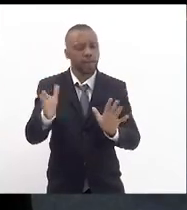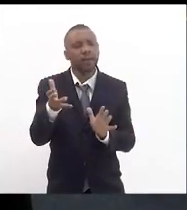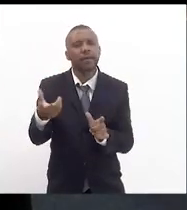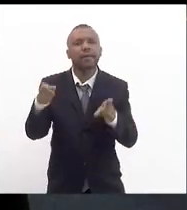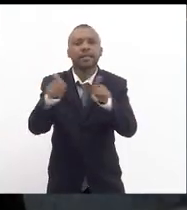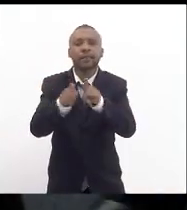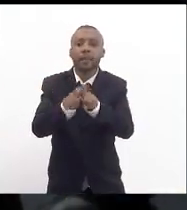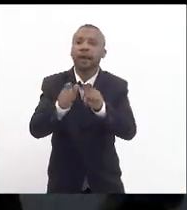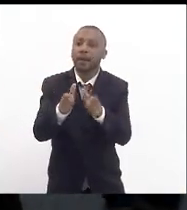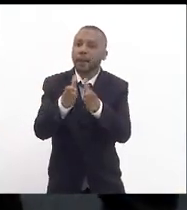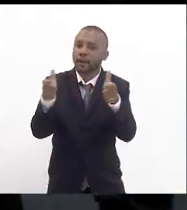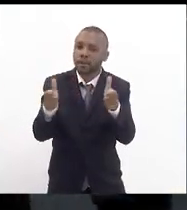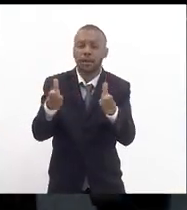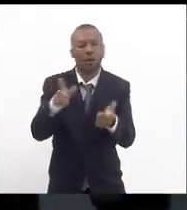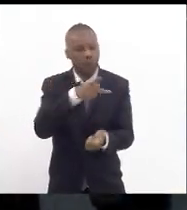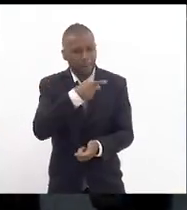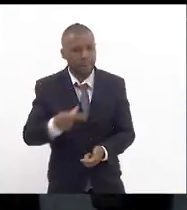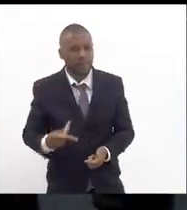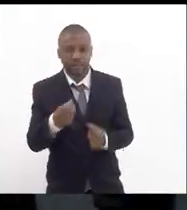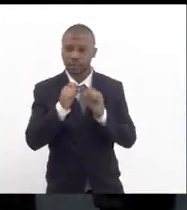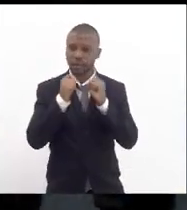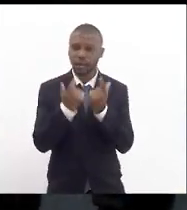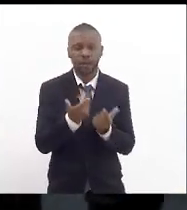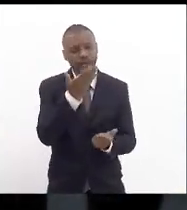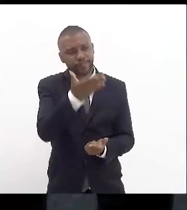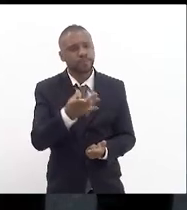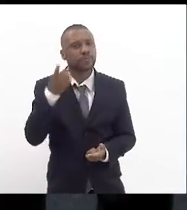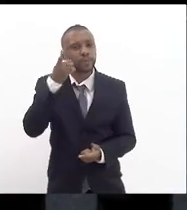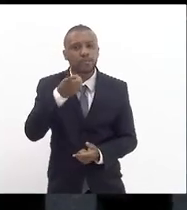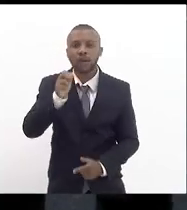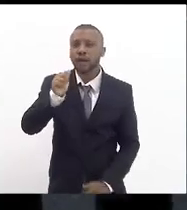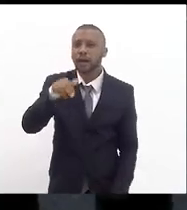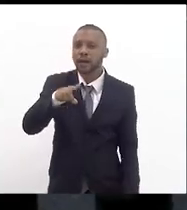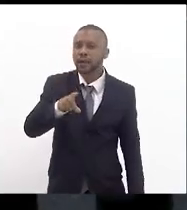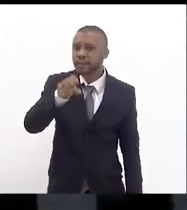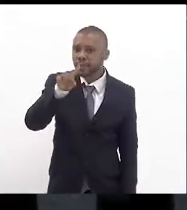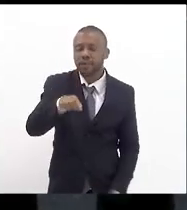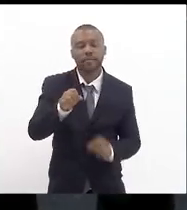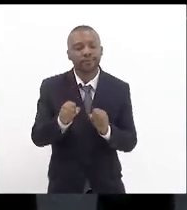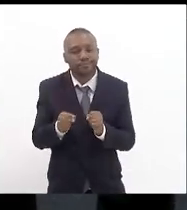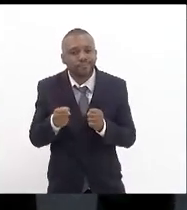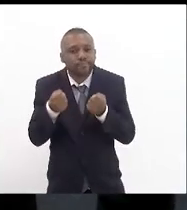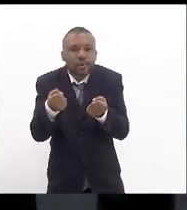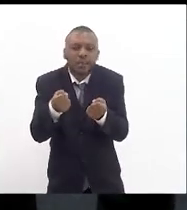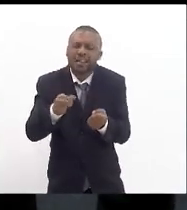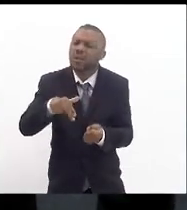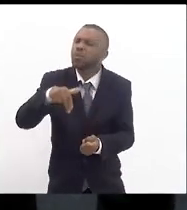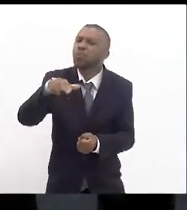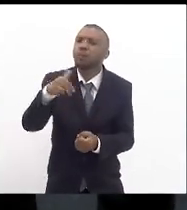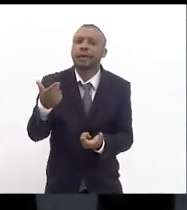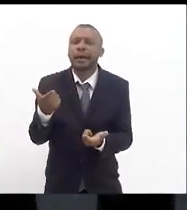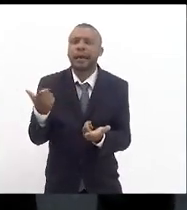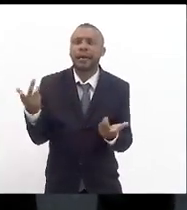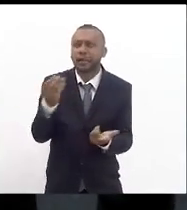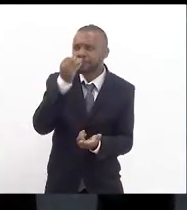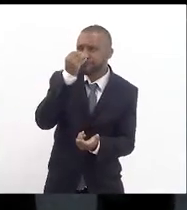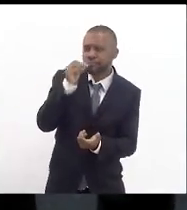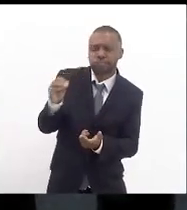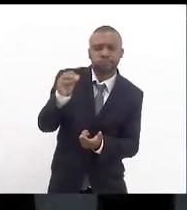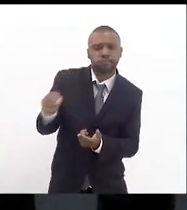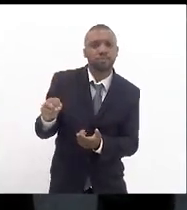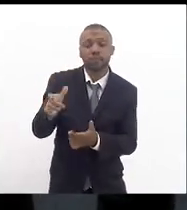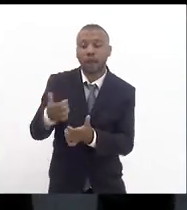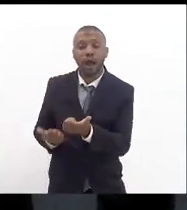também do presidente desta casa, nobre deputado André Siciliano, que nunca se furtou a estar do